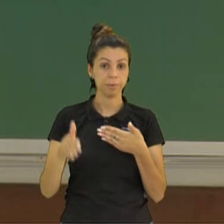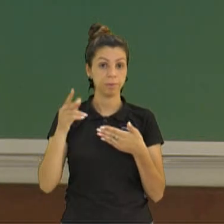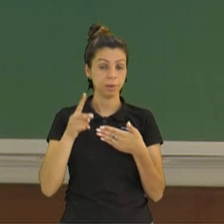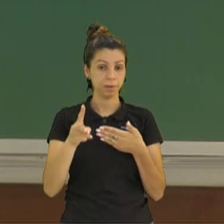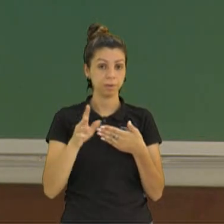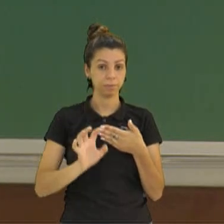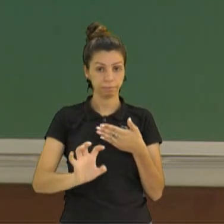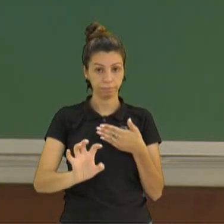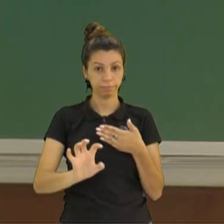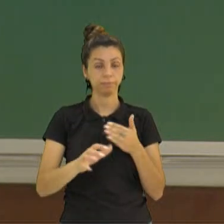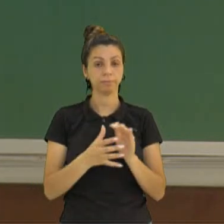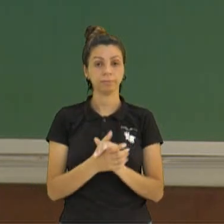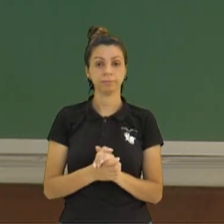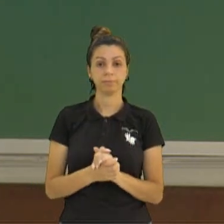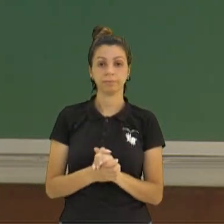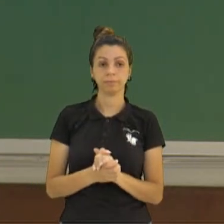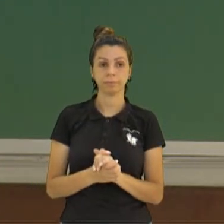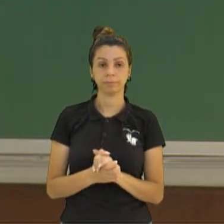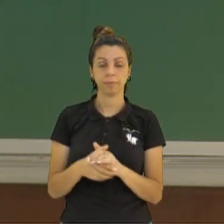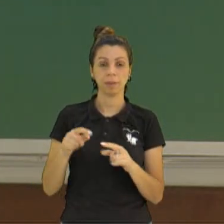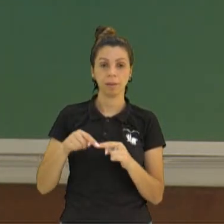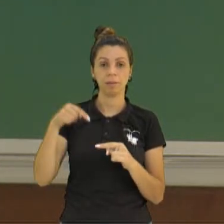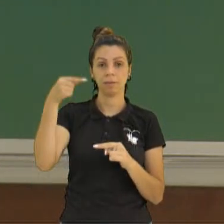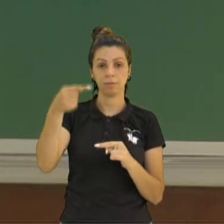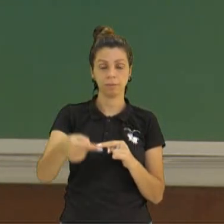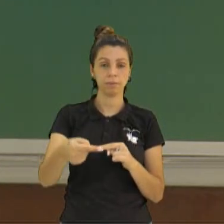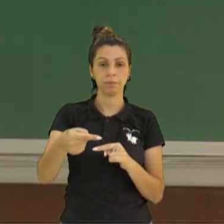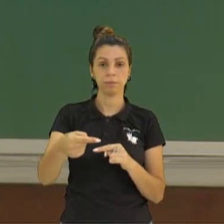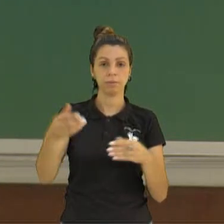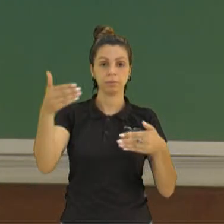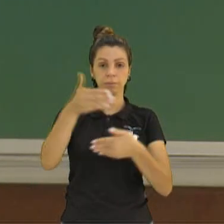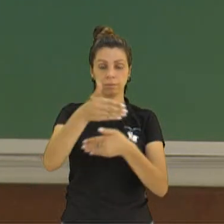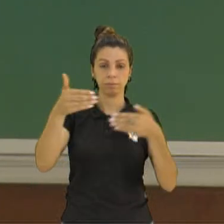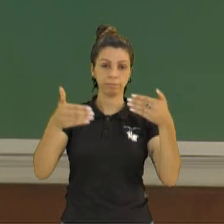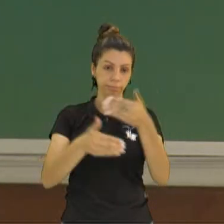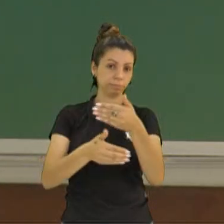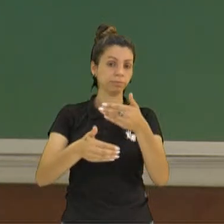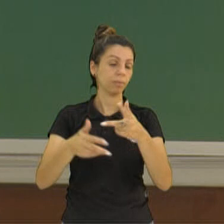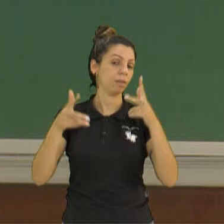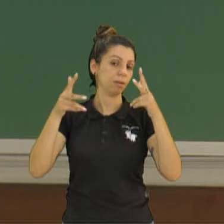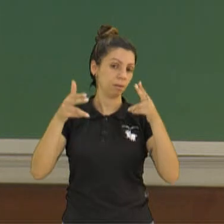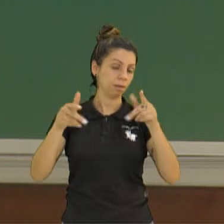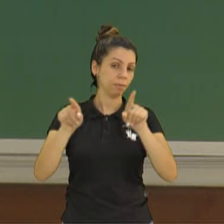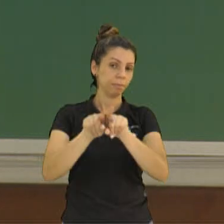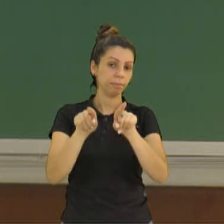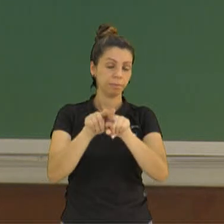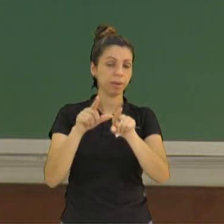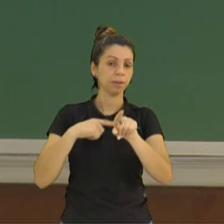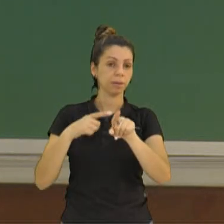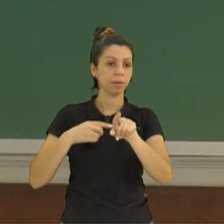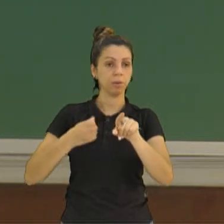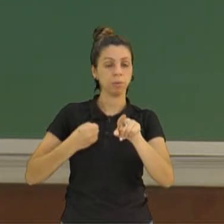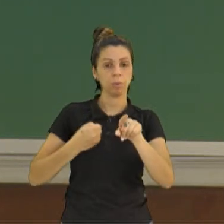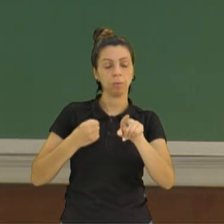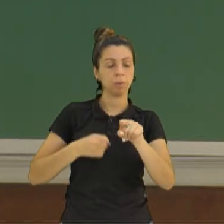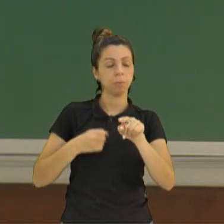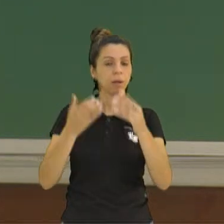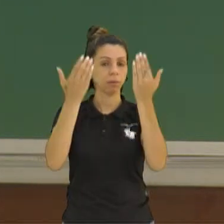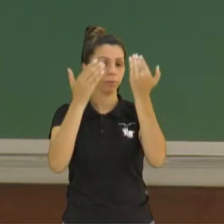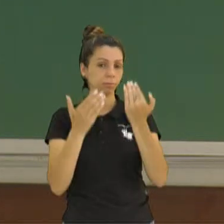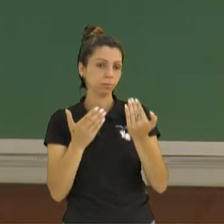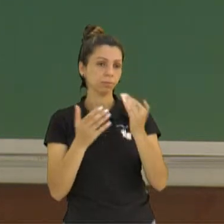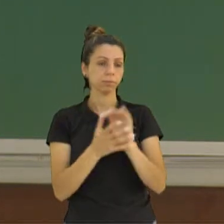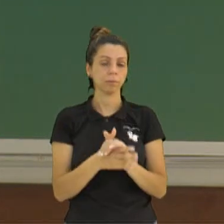isso, tá? Então, na próxima tela, nós temos mais algumas grandezas para examinar.